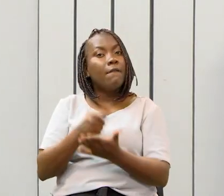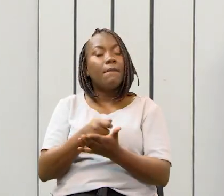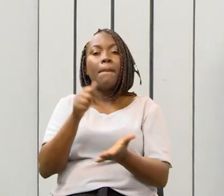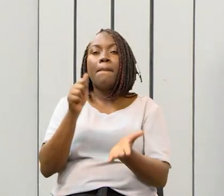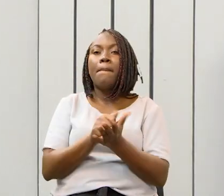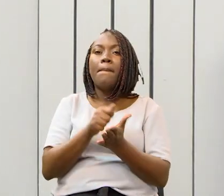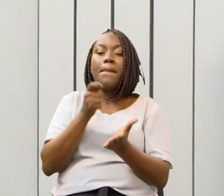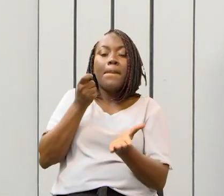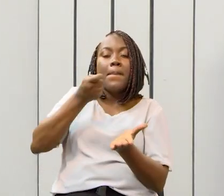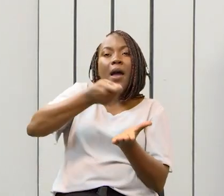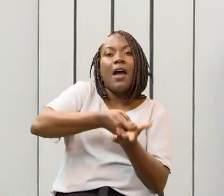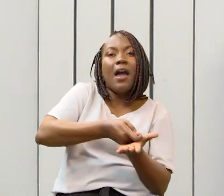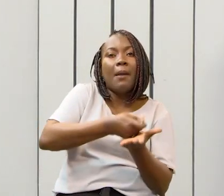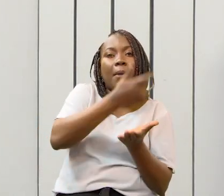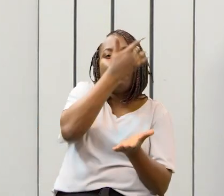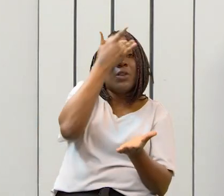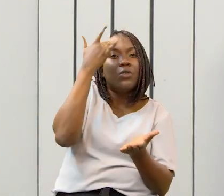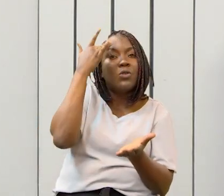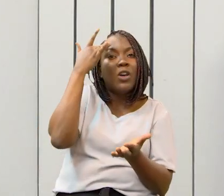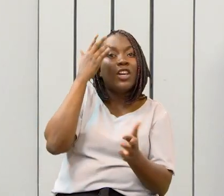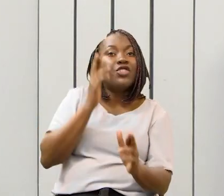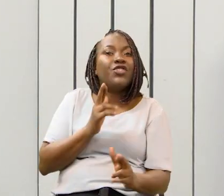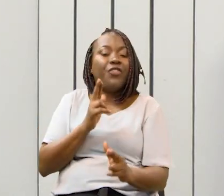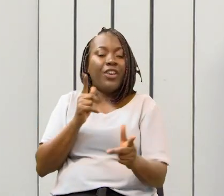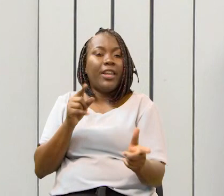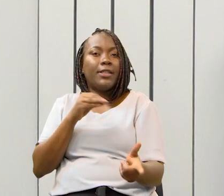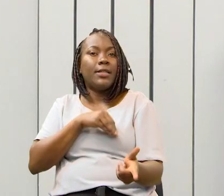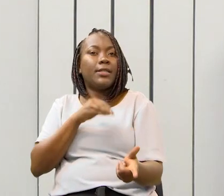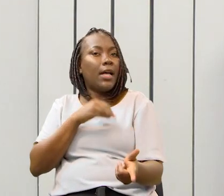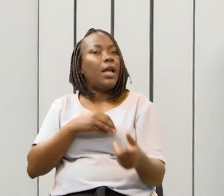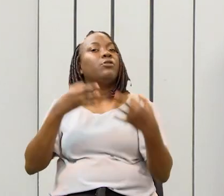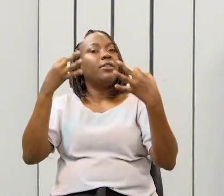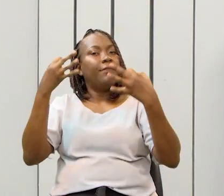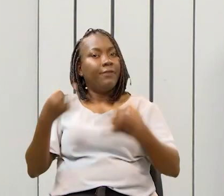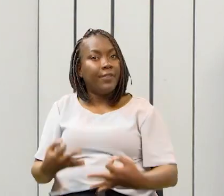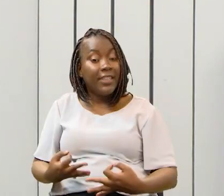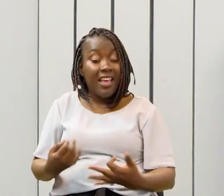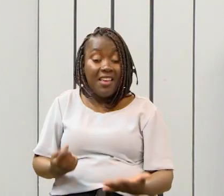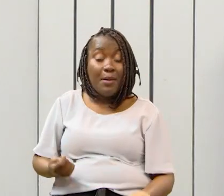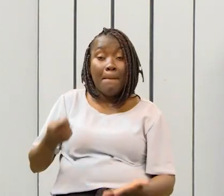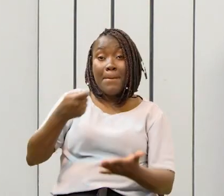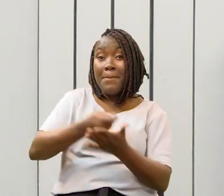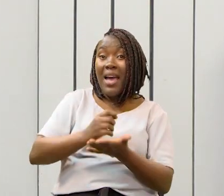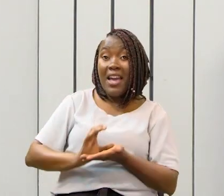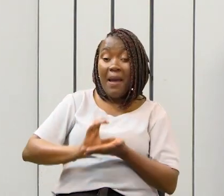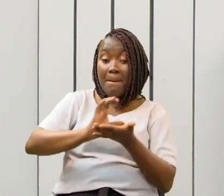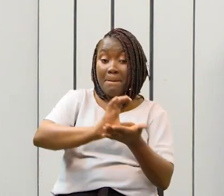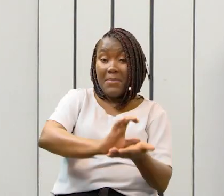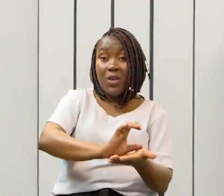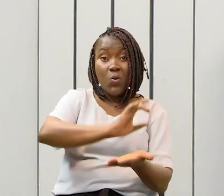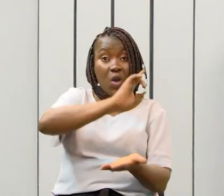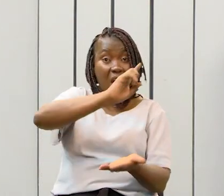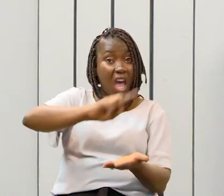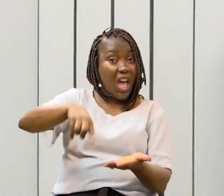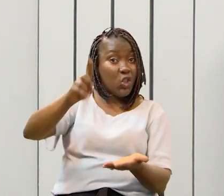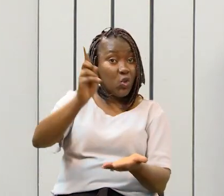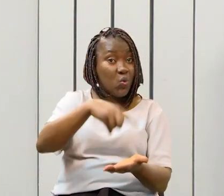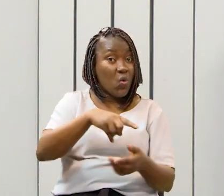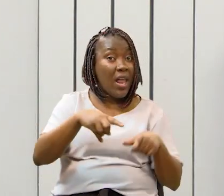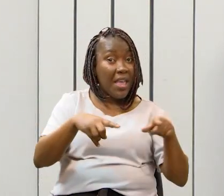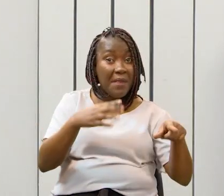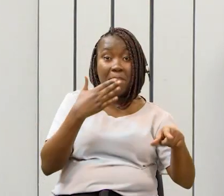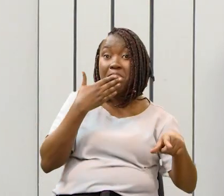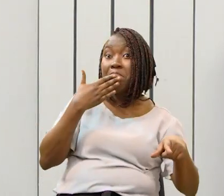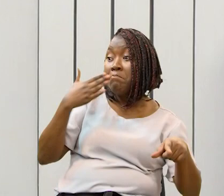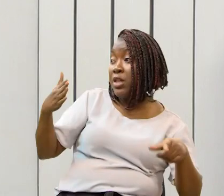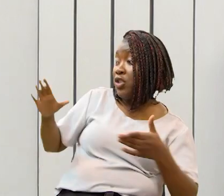pagar à pessoa vítima de discriminação a diferença salarial devida. E esse pagamento não anula que trabalhadores